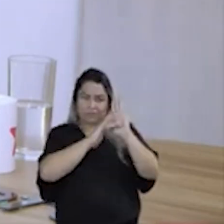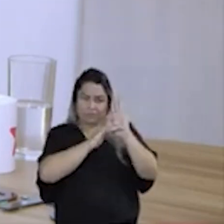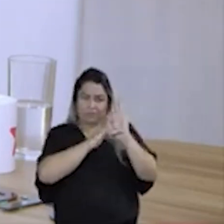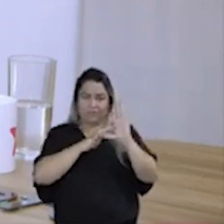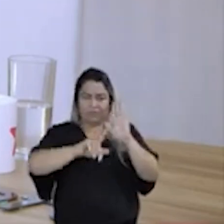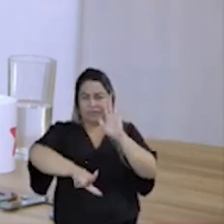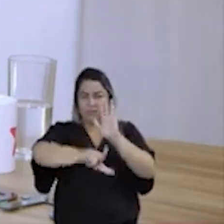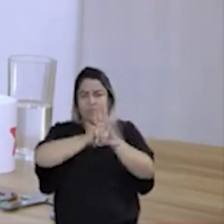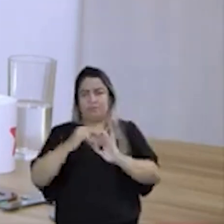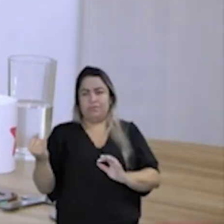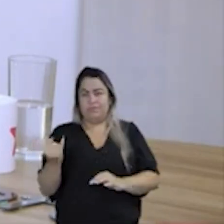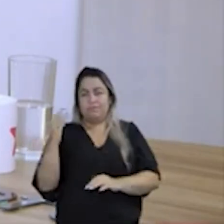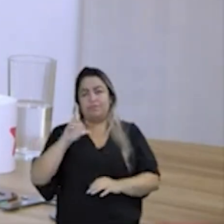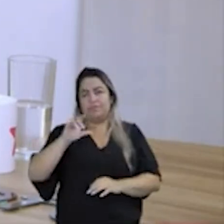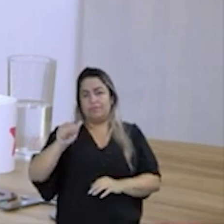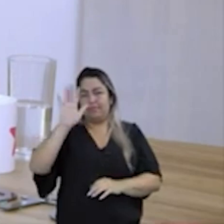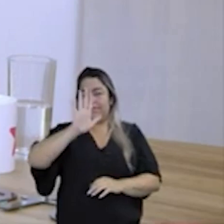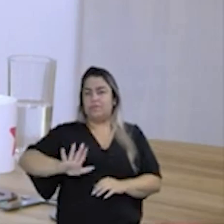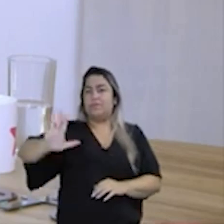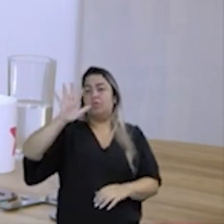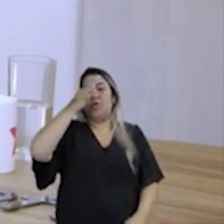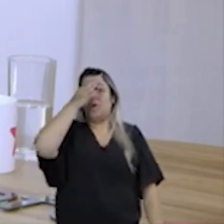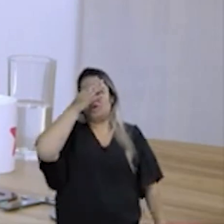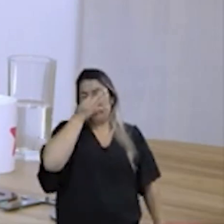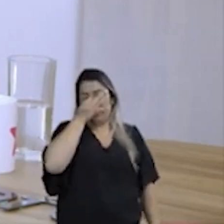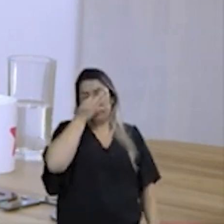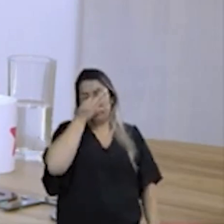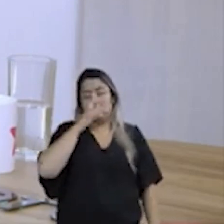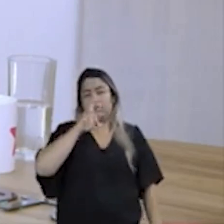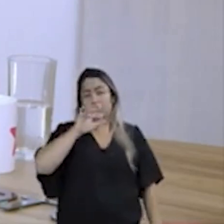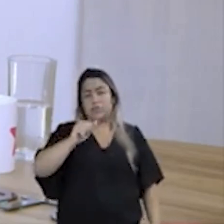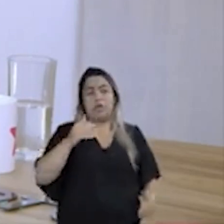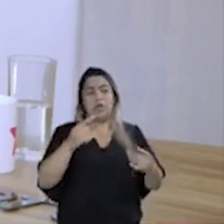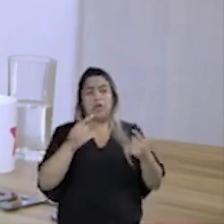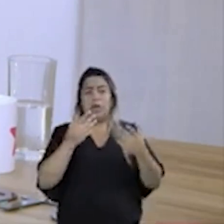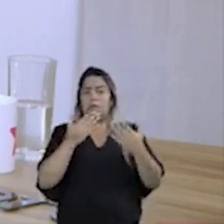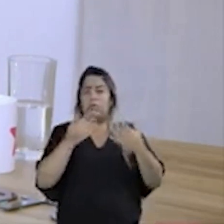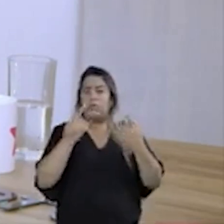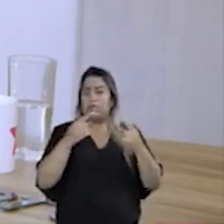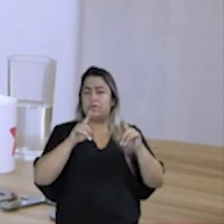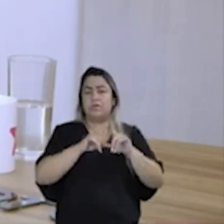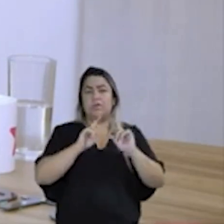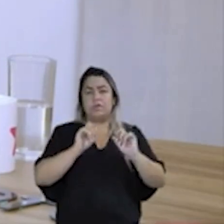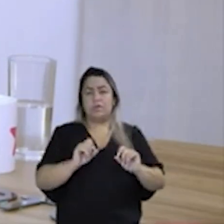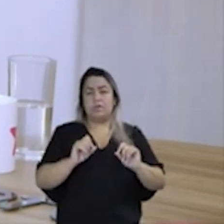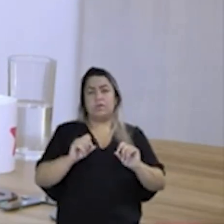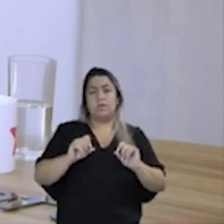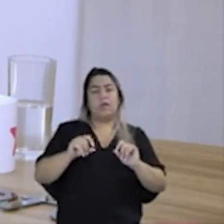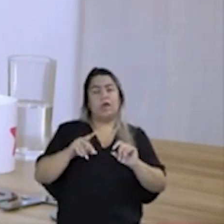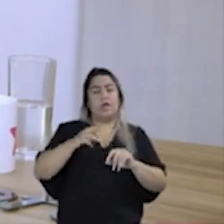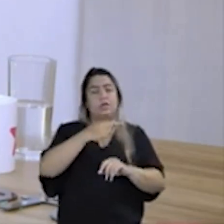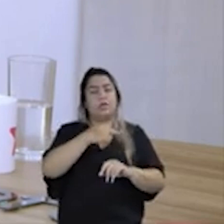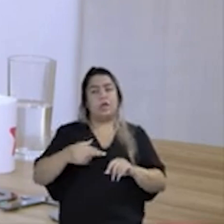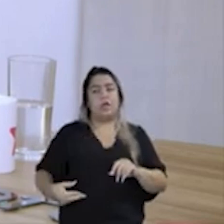religiosa. O Dia Nacional do Evangélico, o Dia Nacional de Combate A intolerância religiosa foi